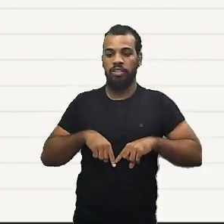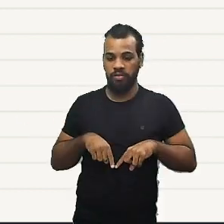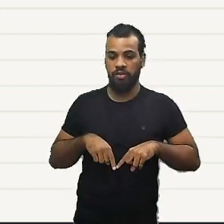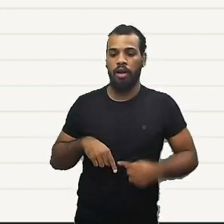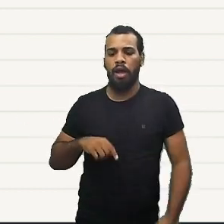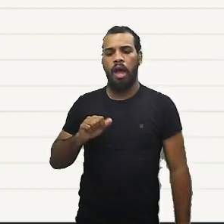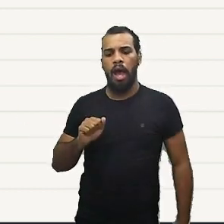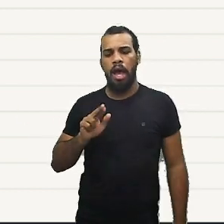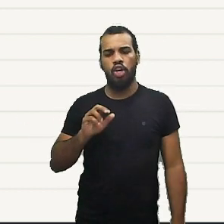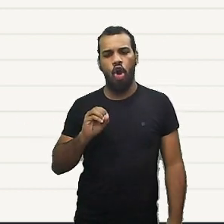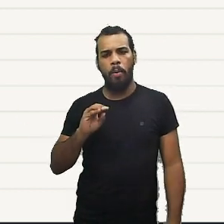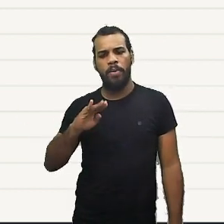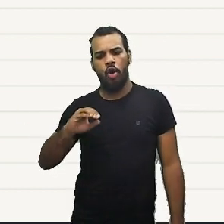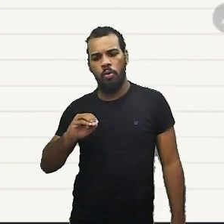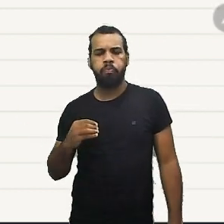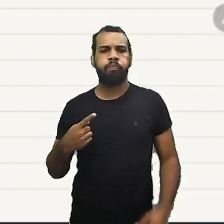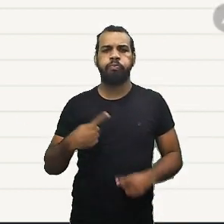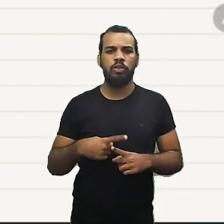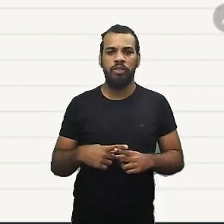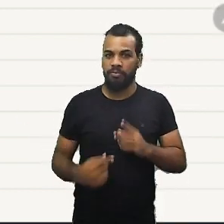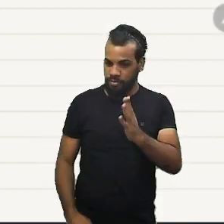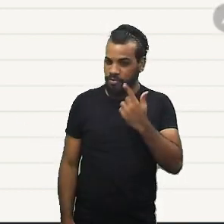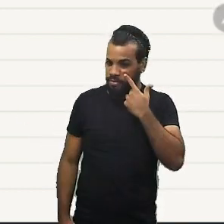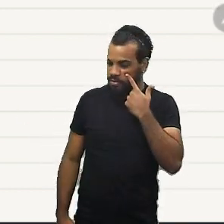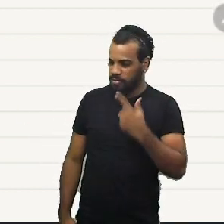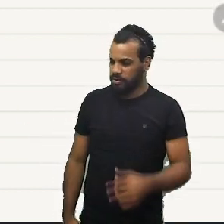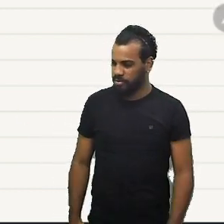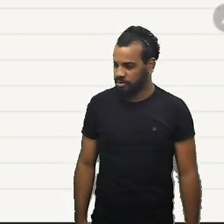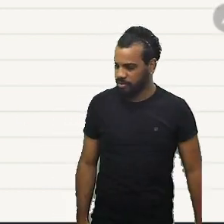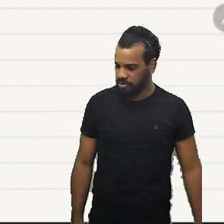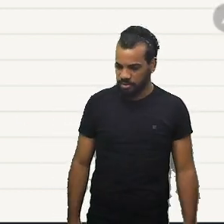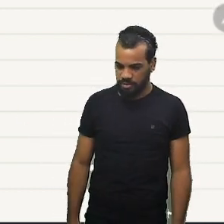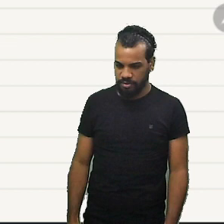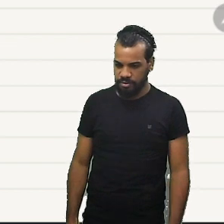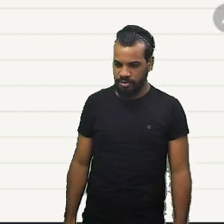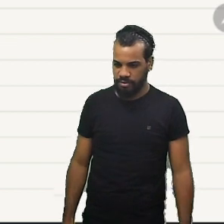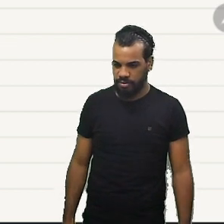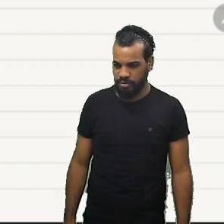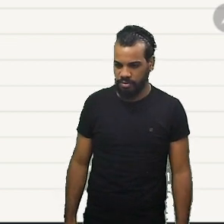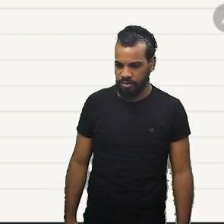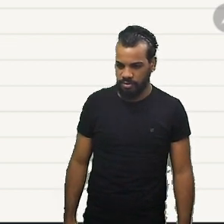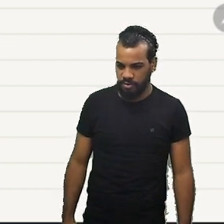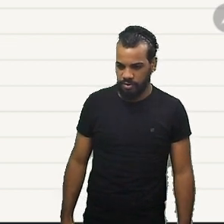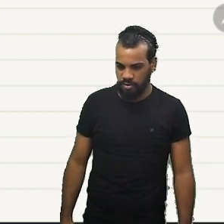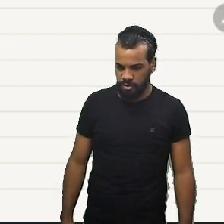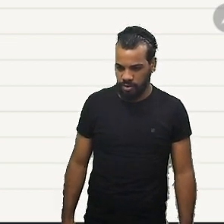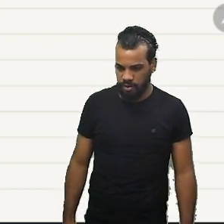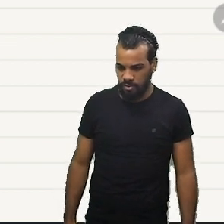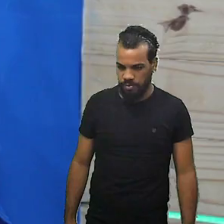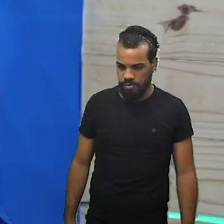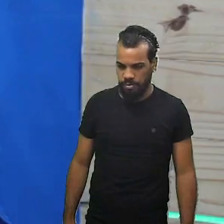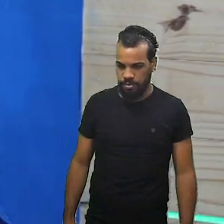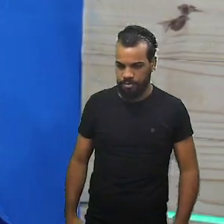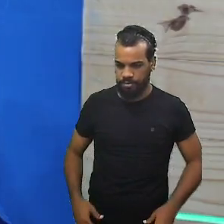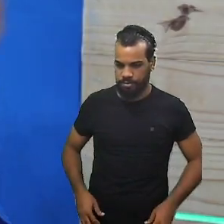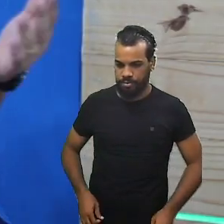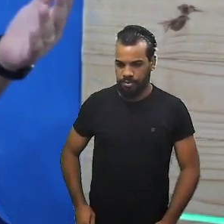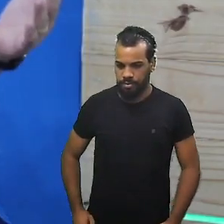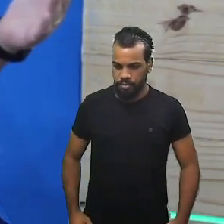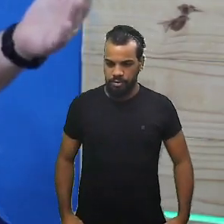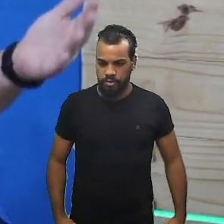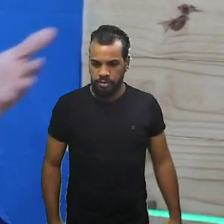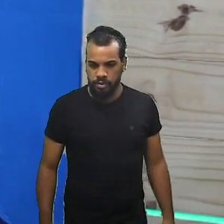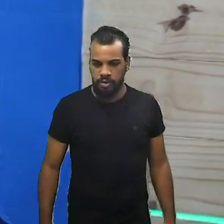aeróbio porque esses caras, ó, começaram a usar o oxigênio. Betão, bota pra mim aí, por favor. Aí você pode dizer assim,